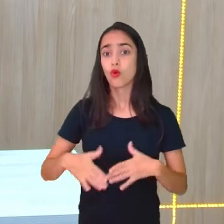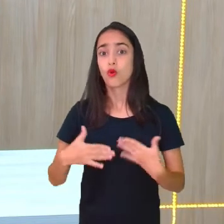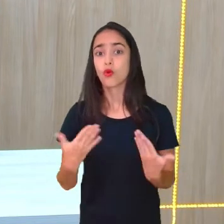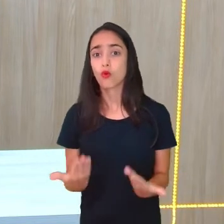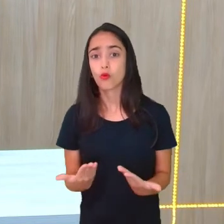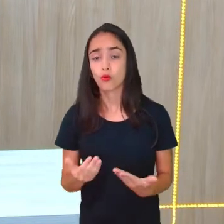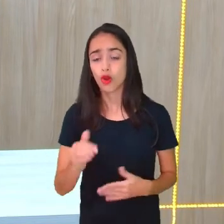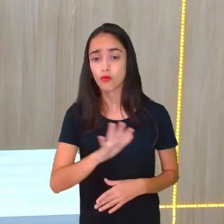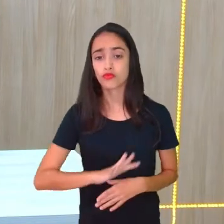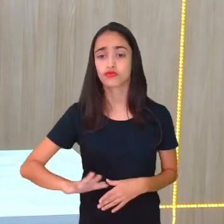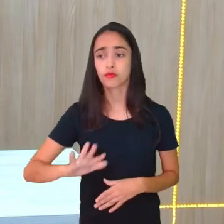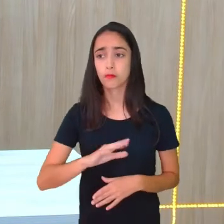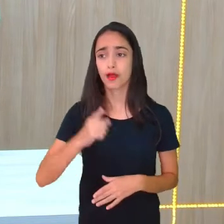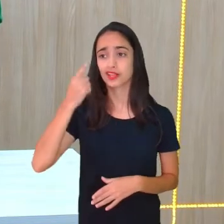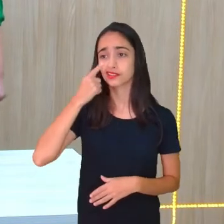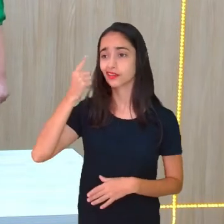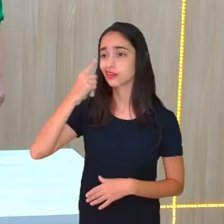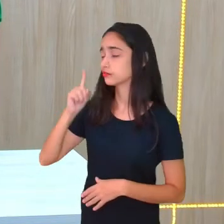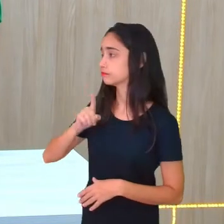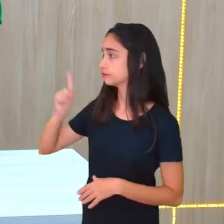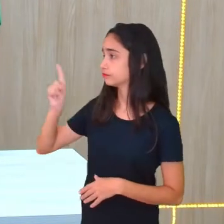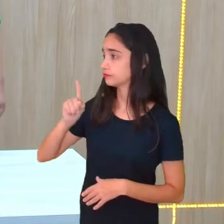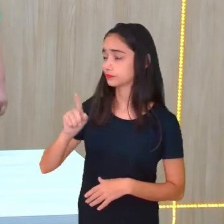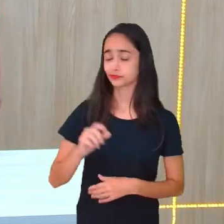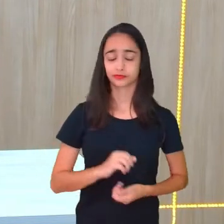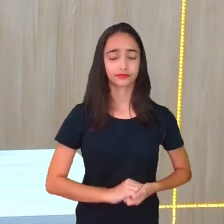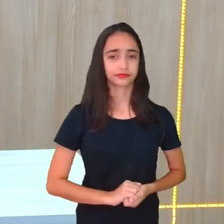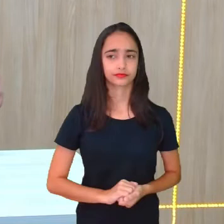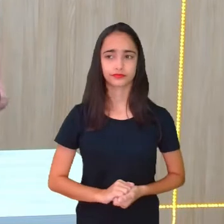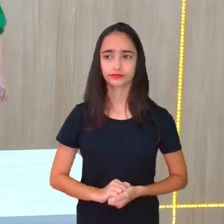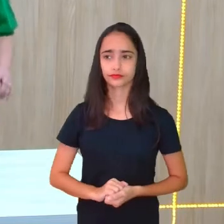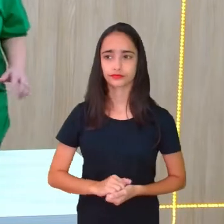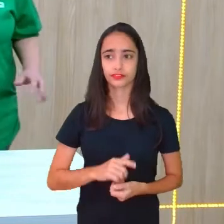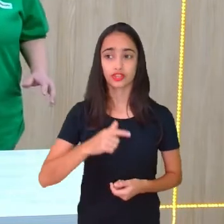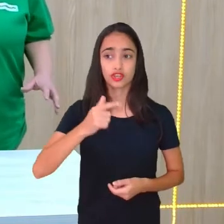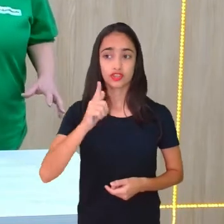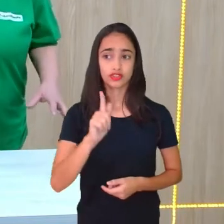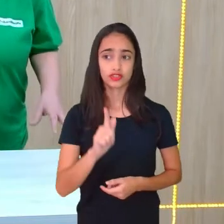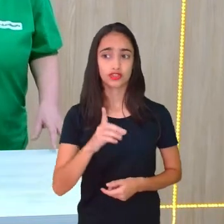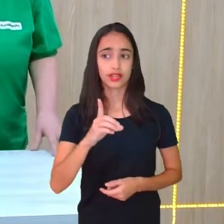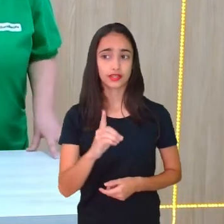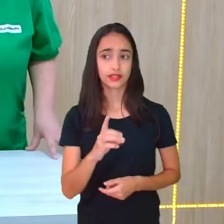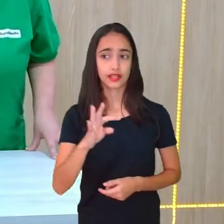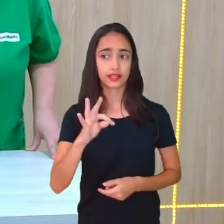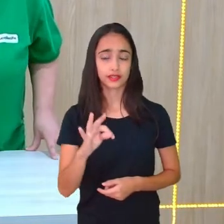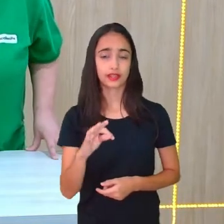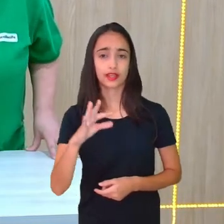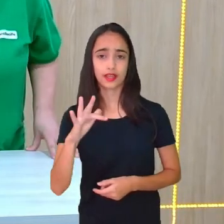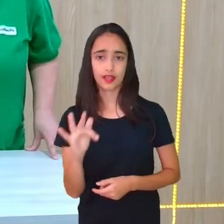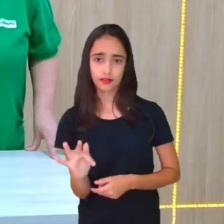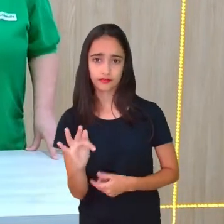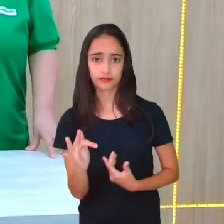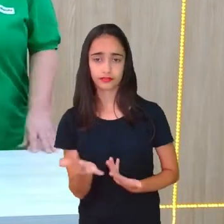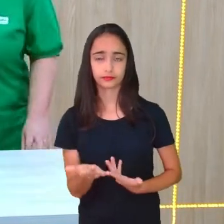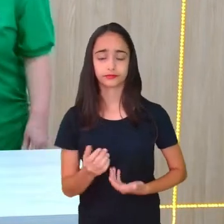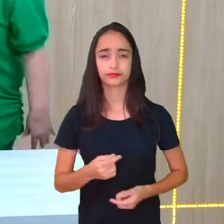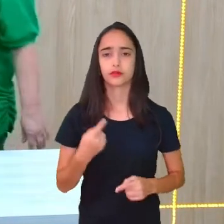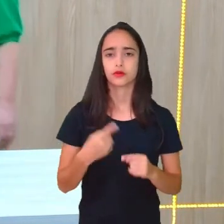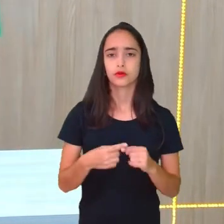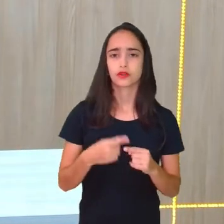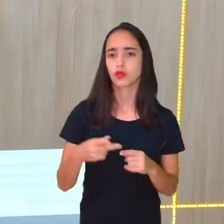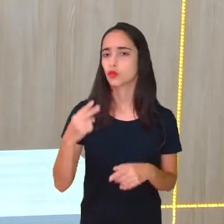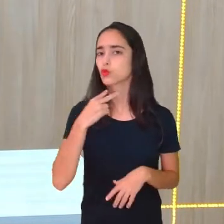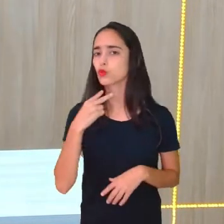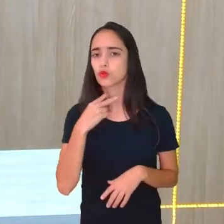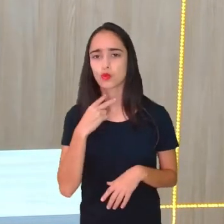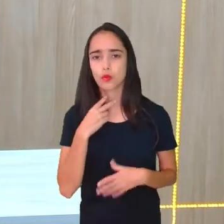defesa, trave e fora, tá? Por que que não pode ser? Qual é a